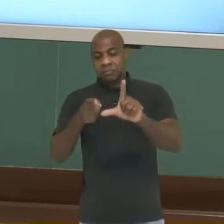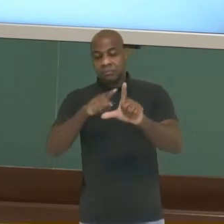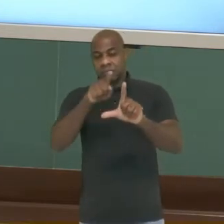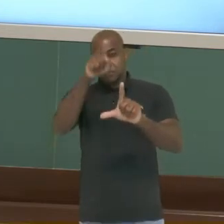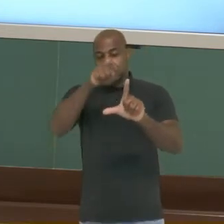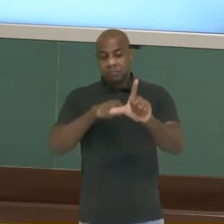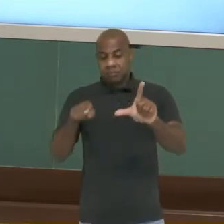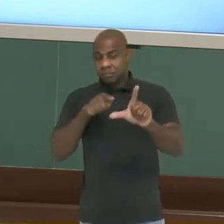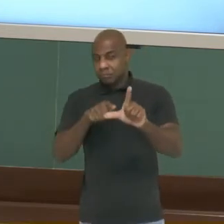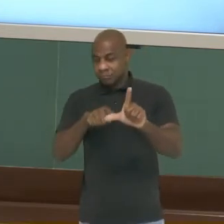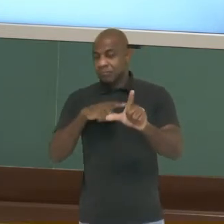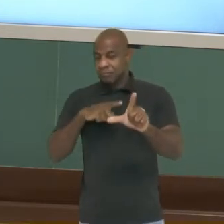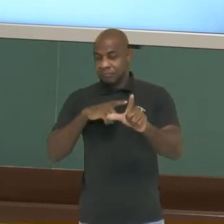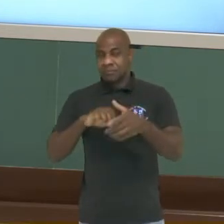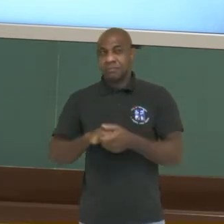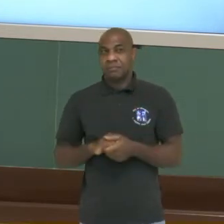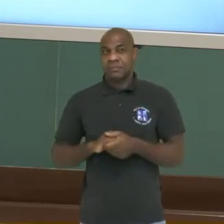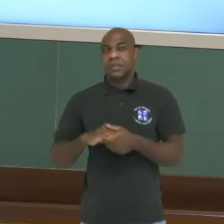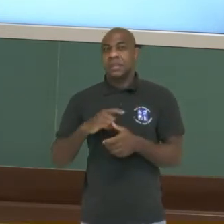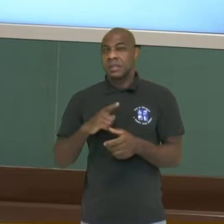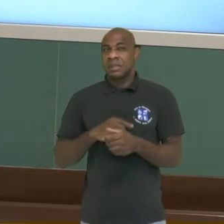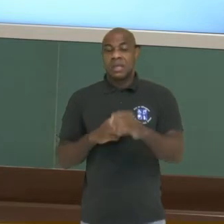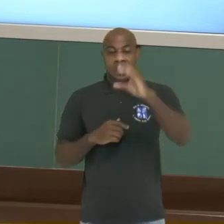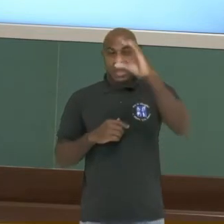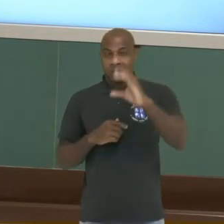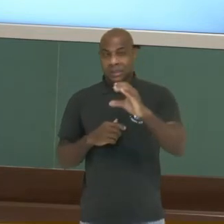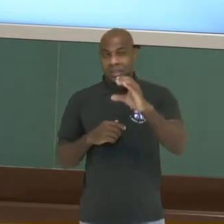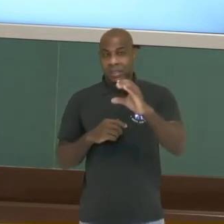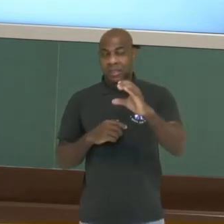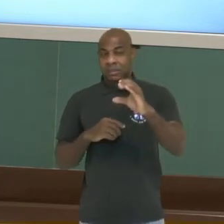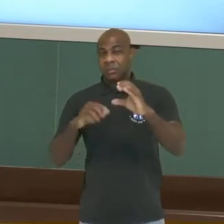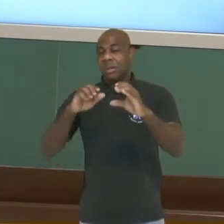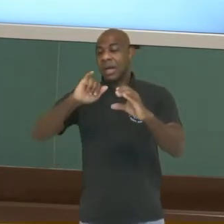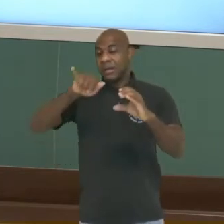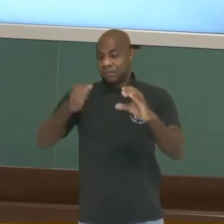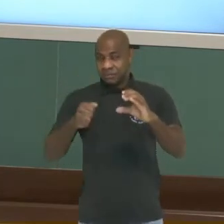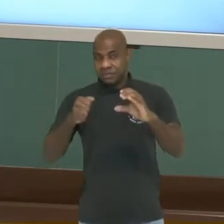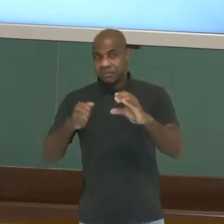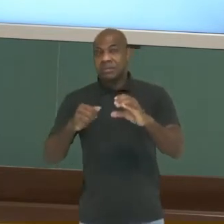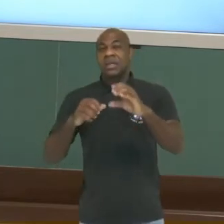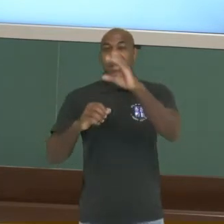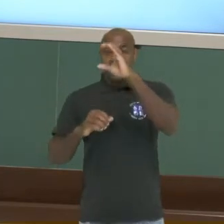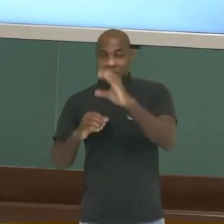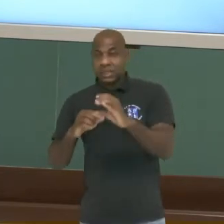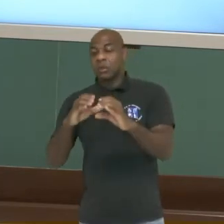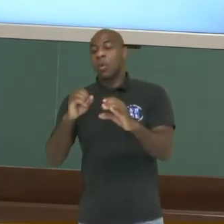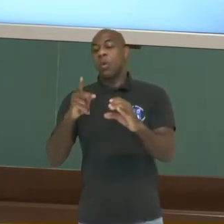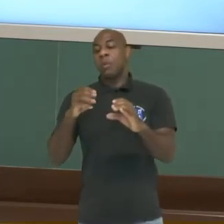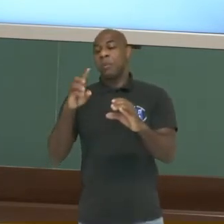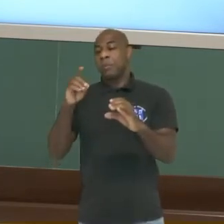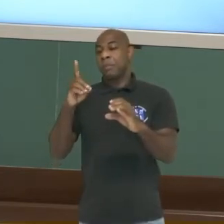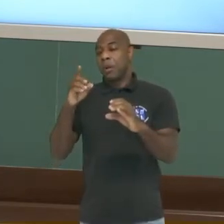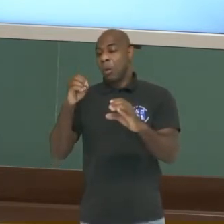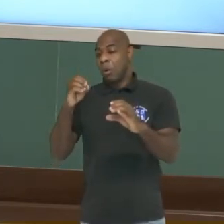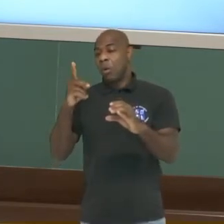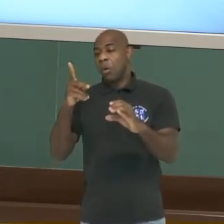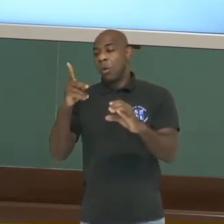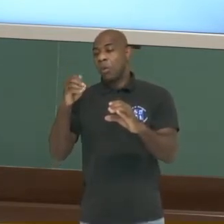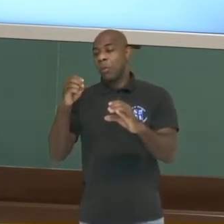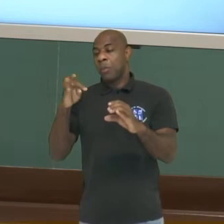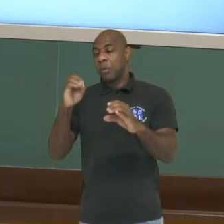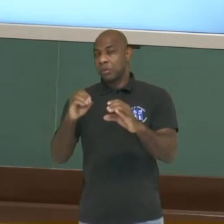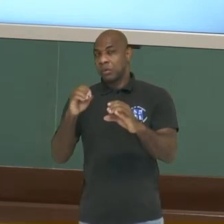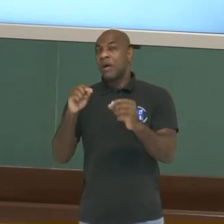exatamente o coeficiente angular, cateto oposto sobre cateto adjacente. Aconselho vocês fazerem o desenho primeiro, que vai ficar mais fácil